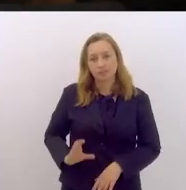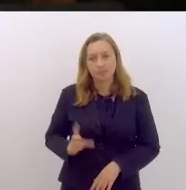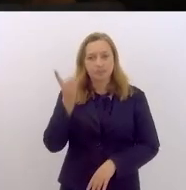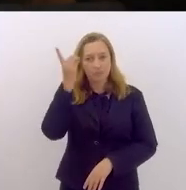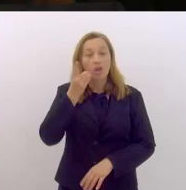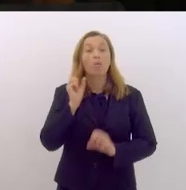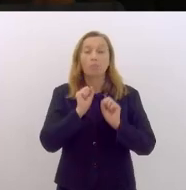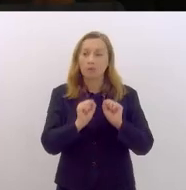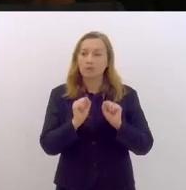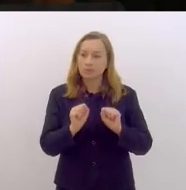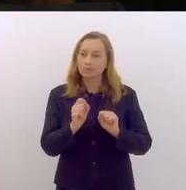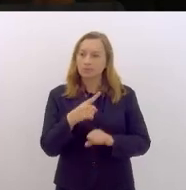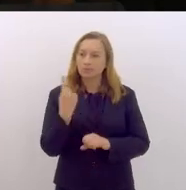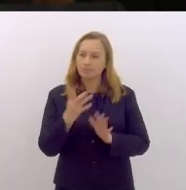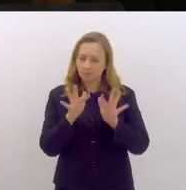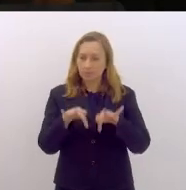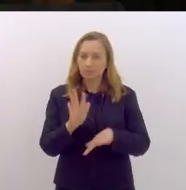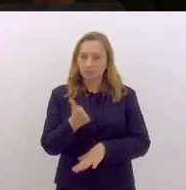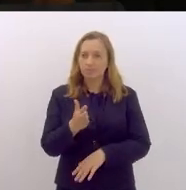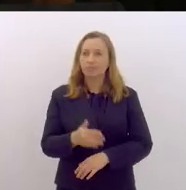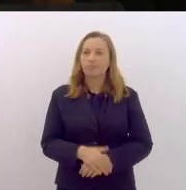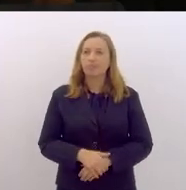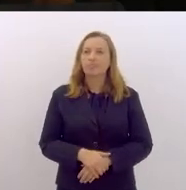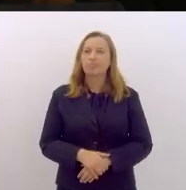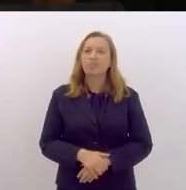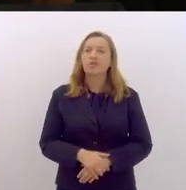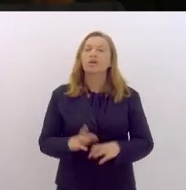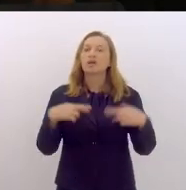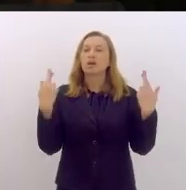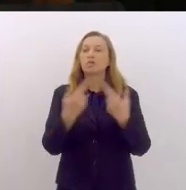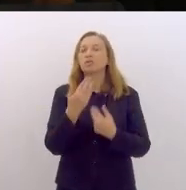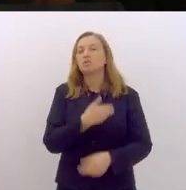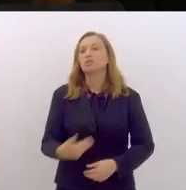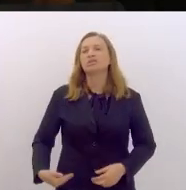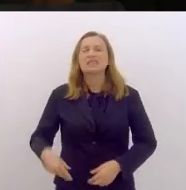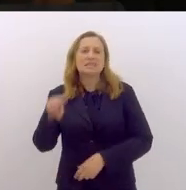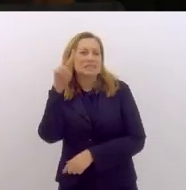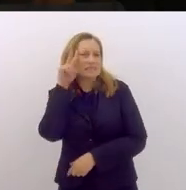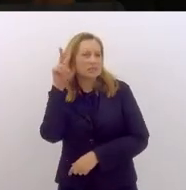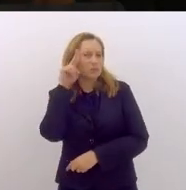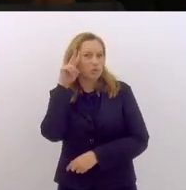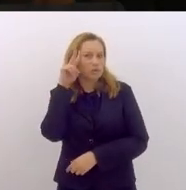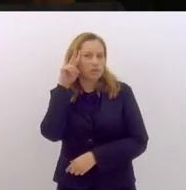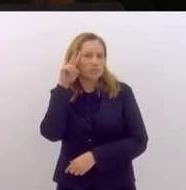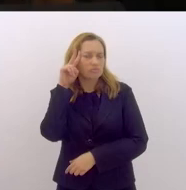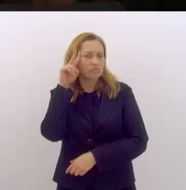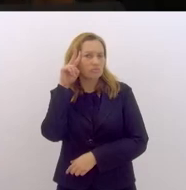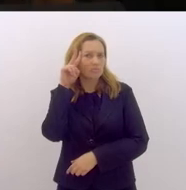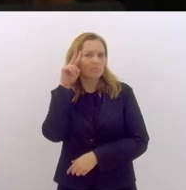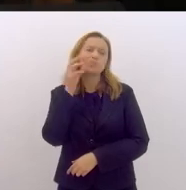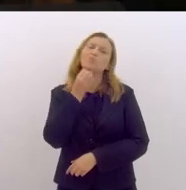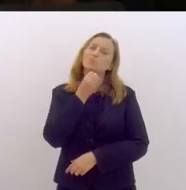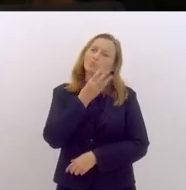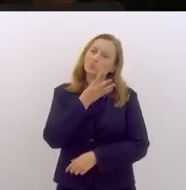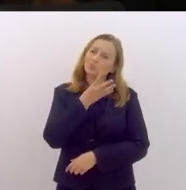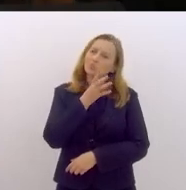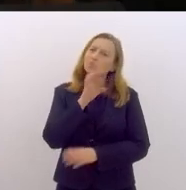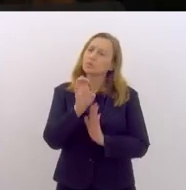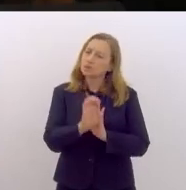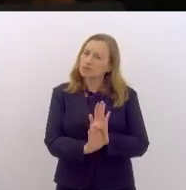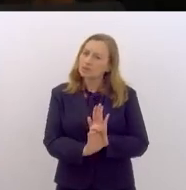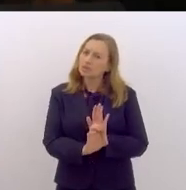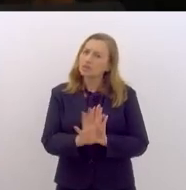que nós podemos... Estou encerrando já. Podemos fazer essa audiência pública na segunda-feira. Né? Seria bom que essas